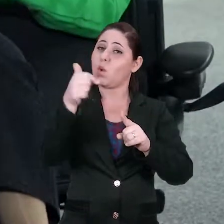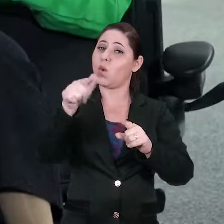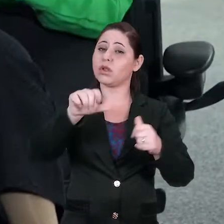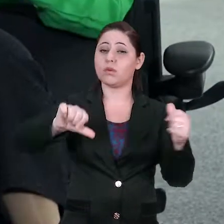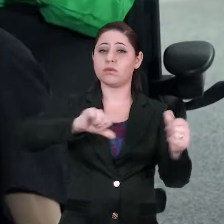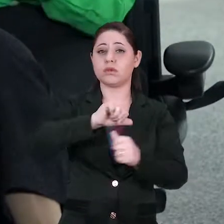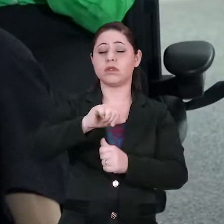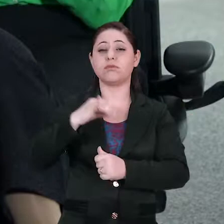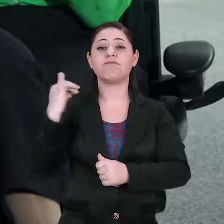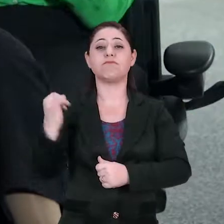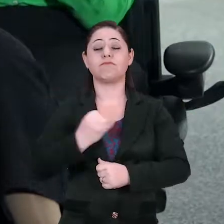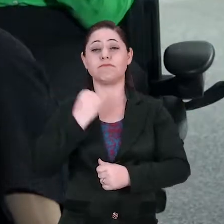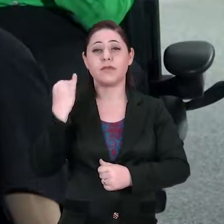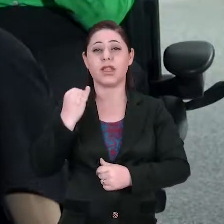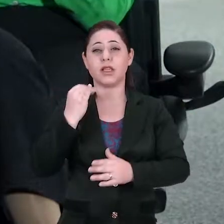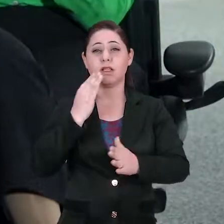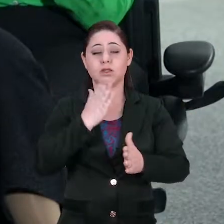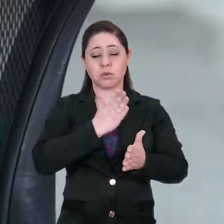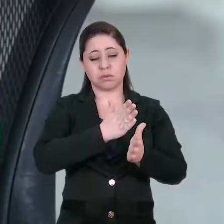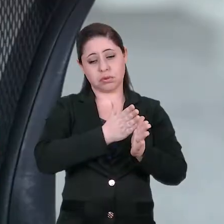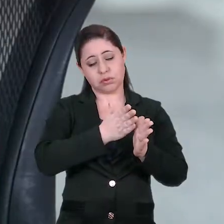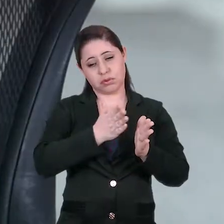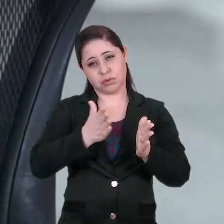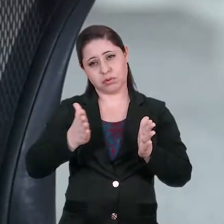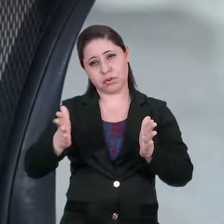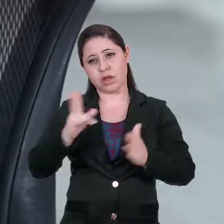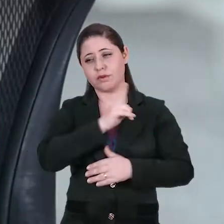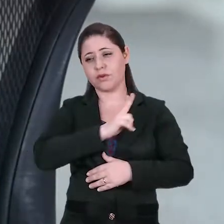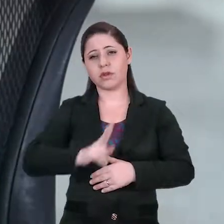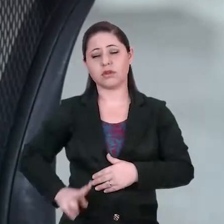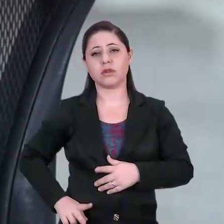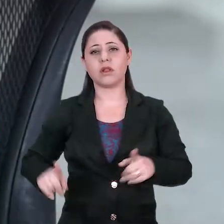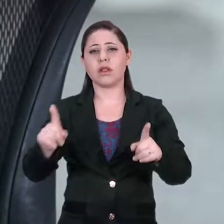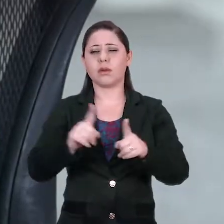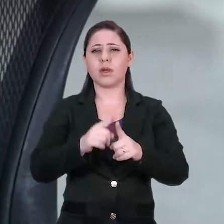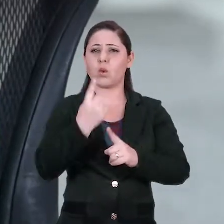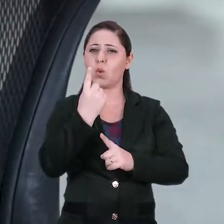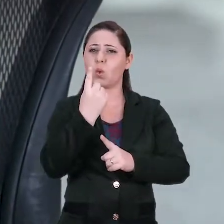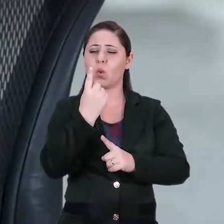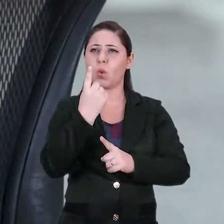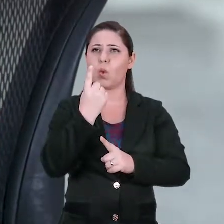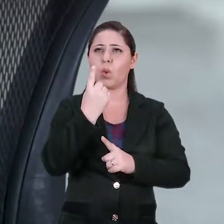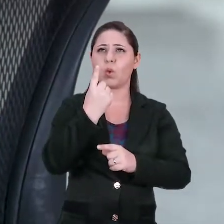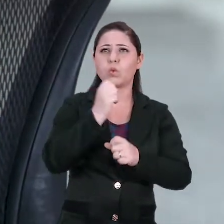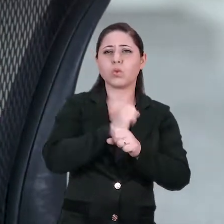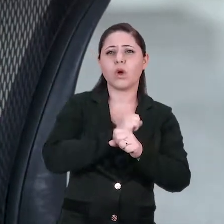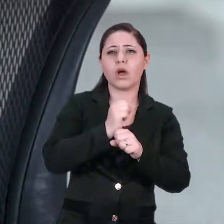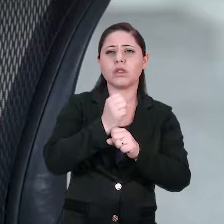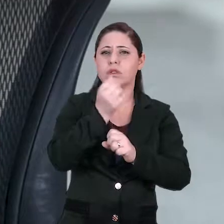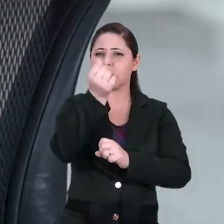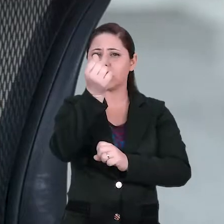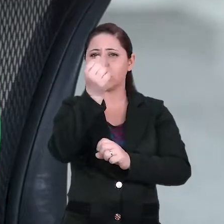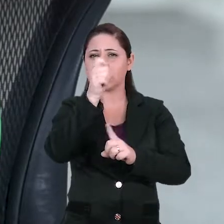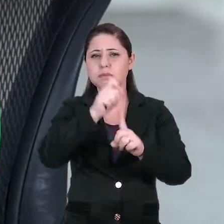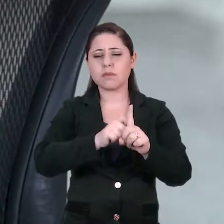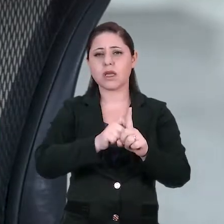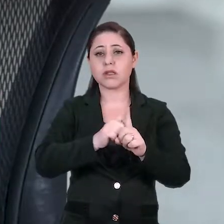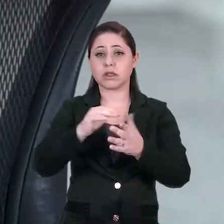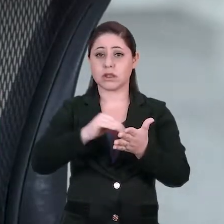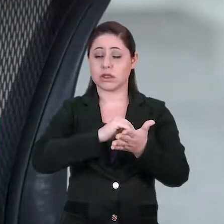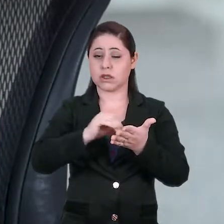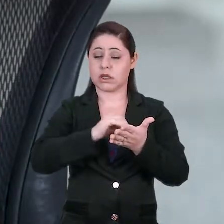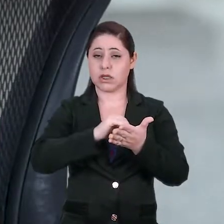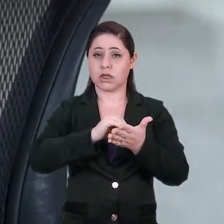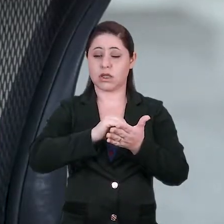mudança interessante. Durante esses anos de vereadora, eu também saí 1 ano e meio para ser secretária de Educação. Quer dizer, eu tive